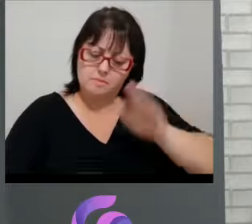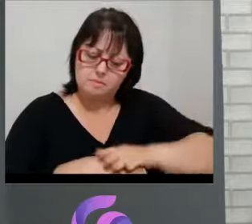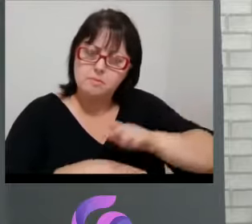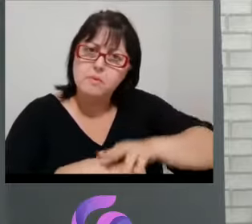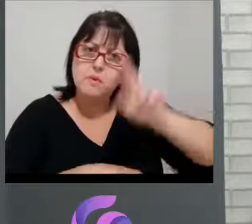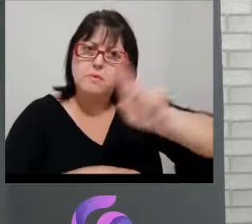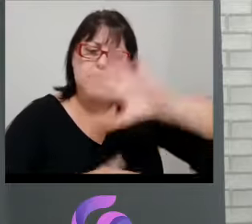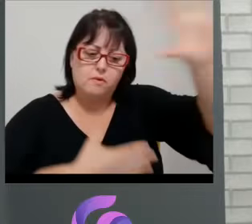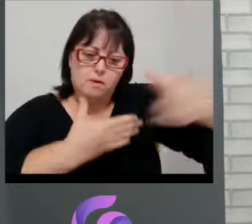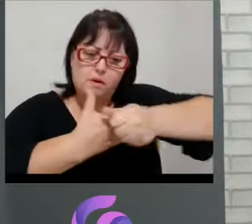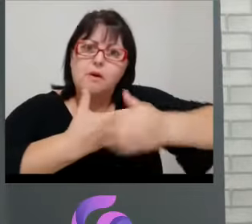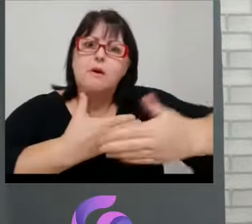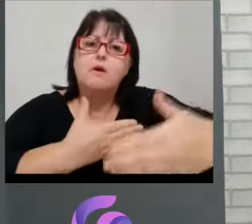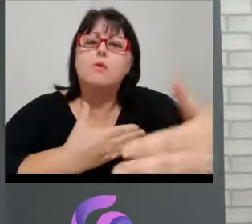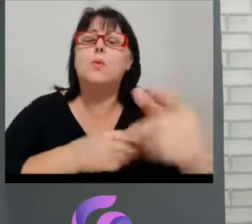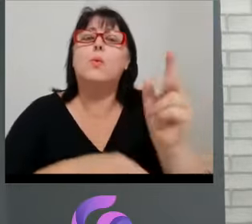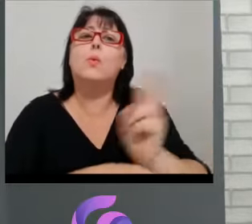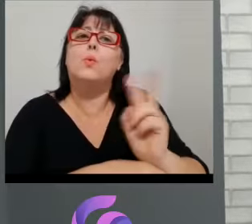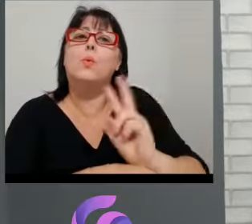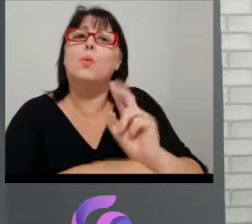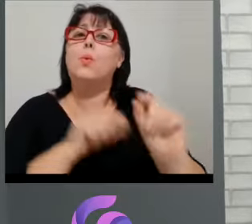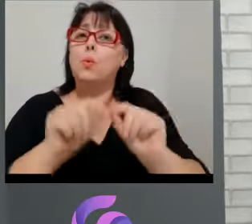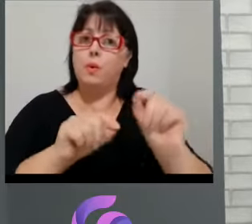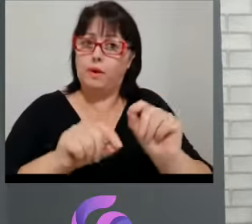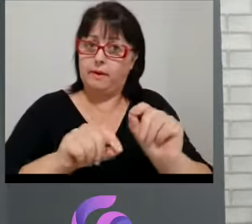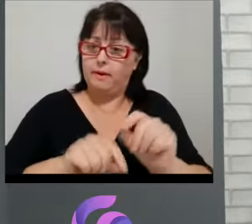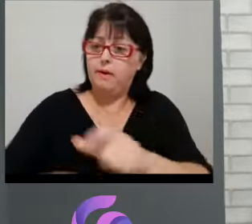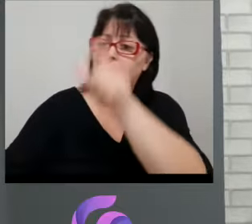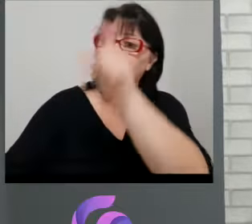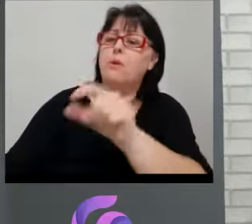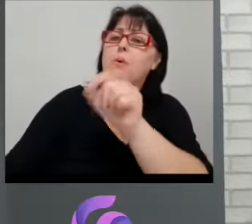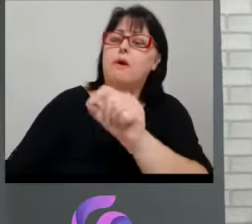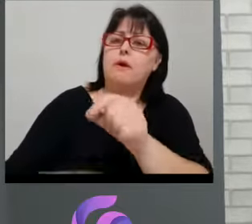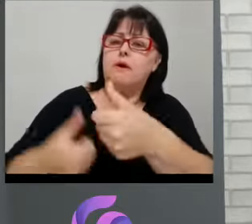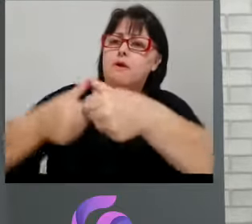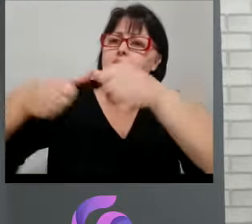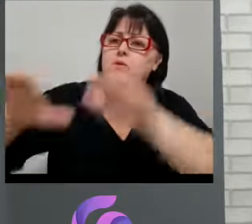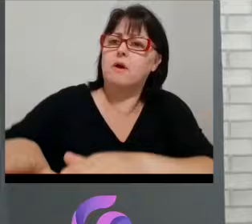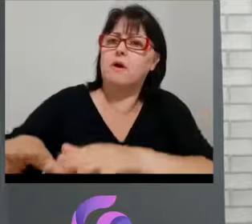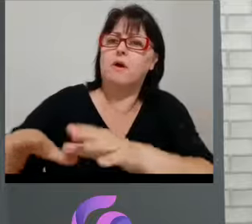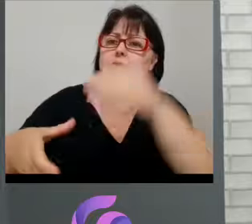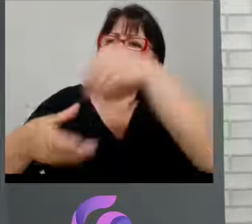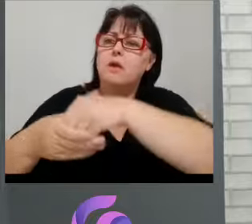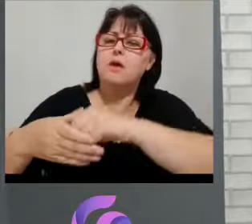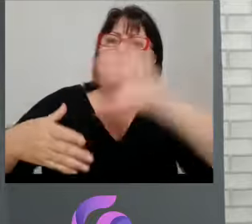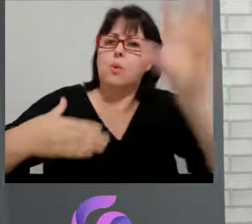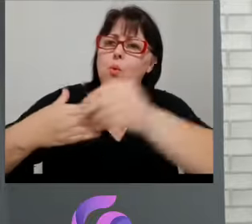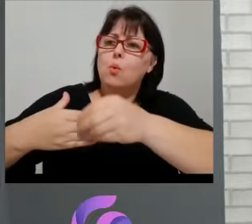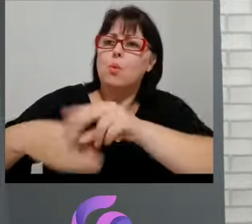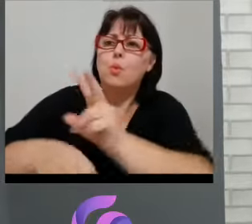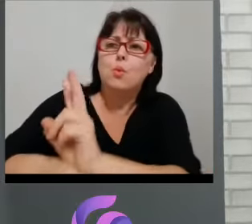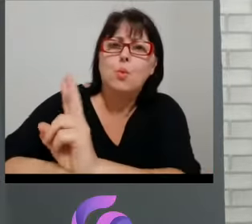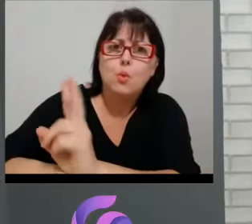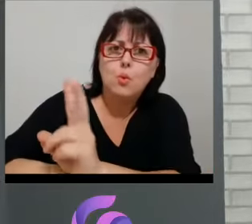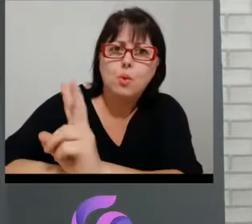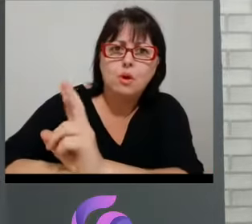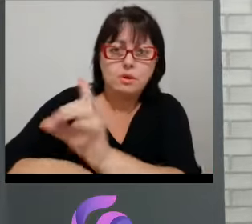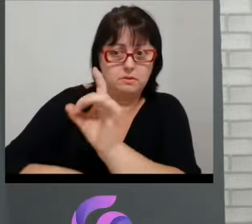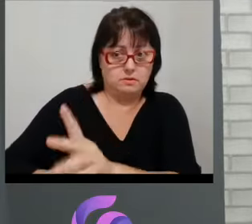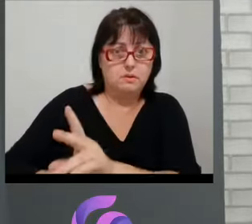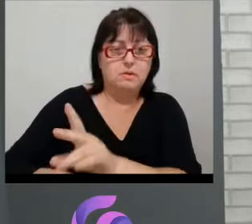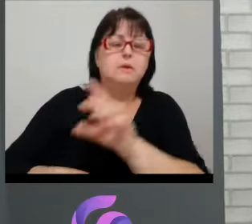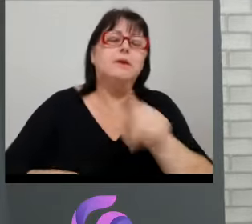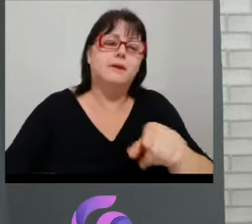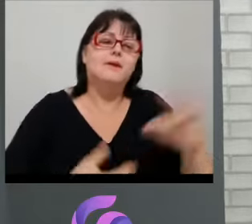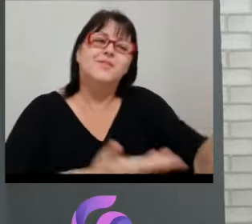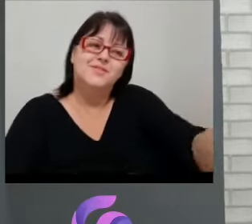Qual é a atuação do arquivista? Será que ele é aquela pessoa que tem que ficar necessariamente dentro do seu espaço, o arquivo?